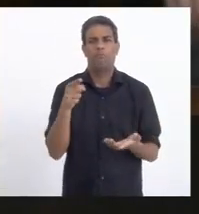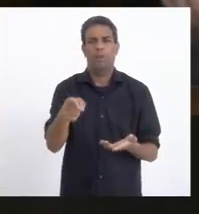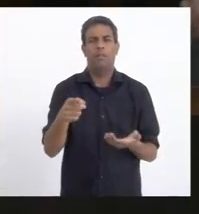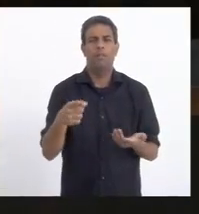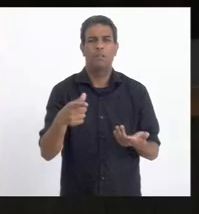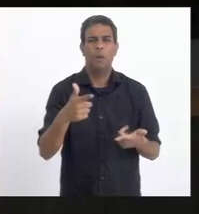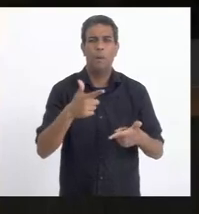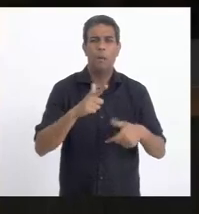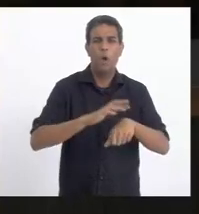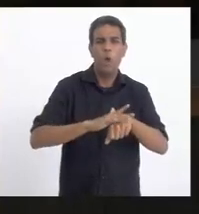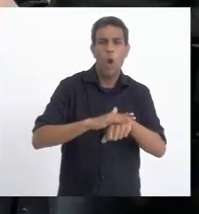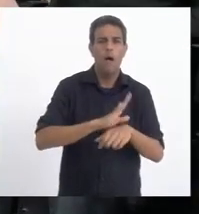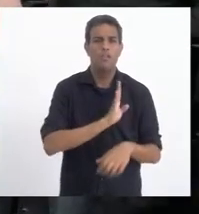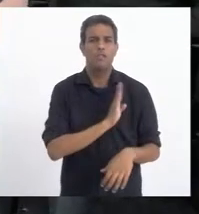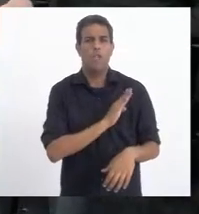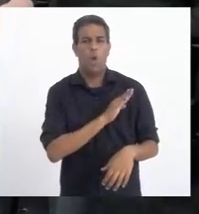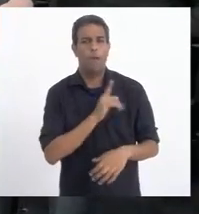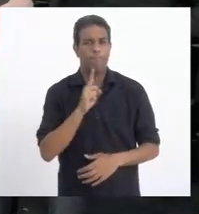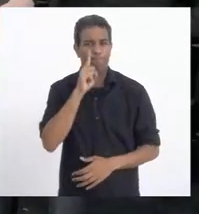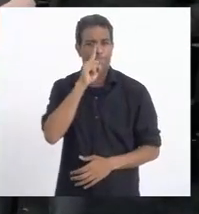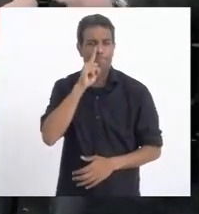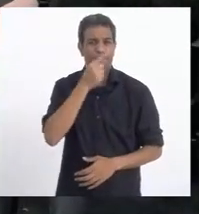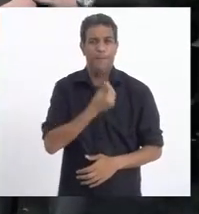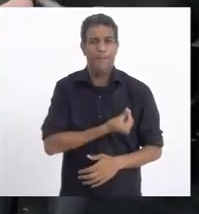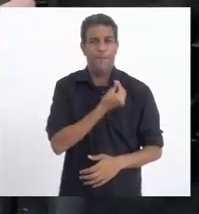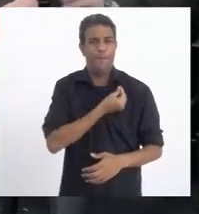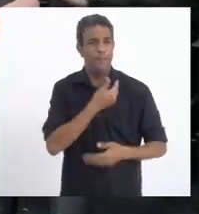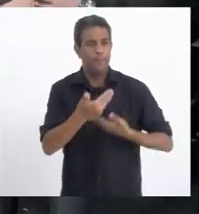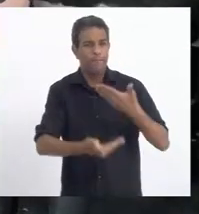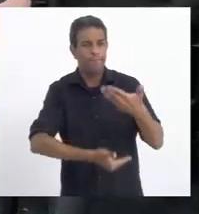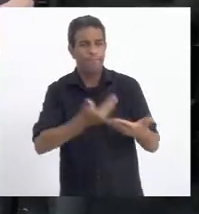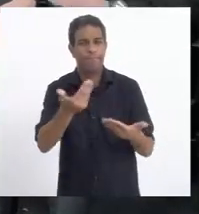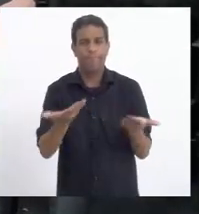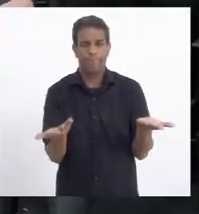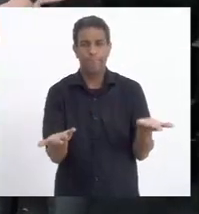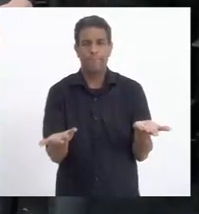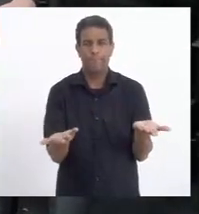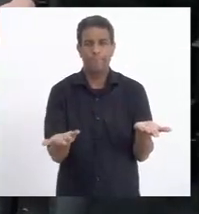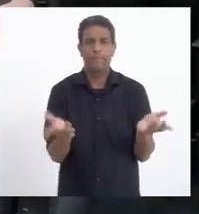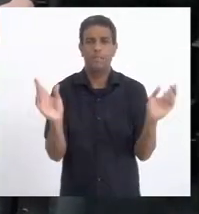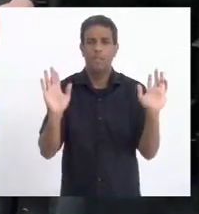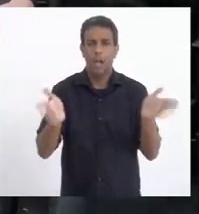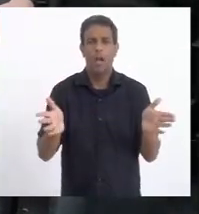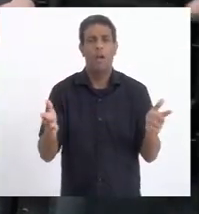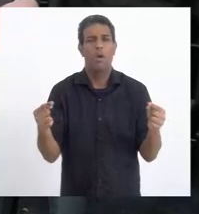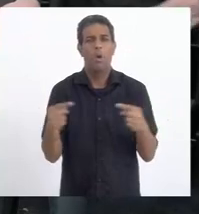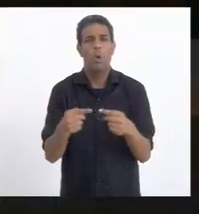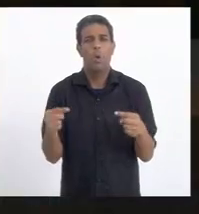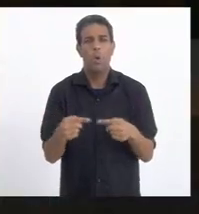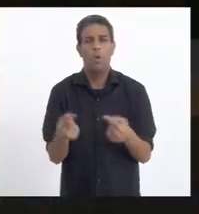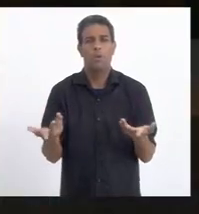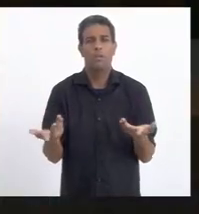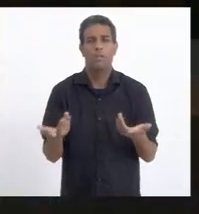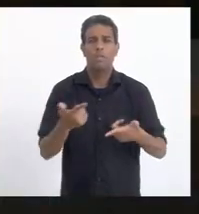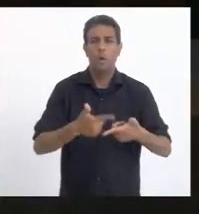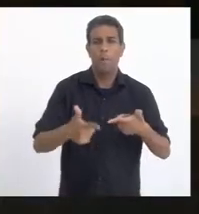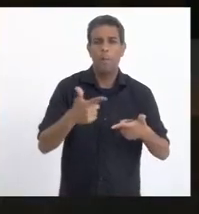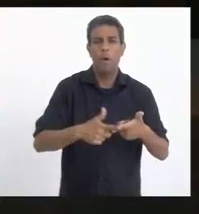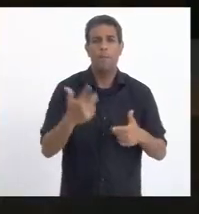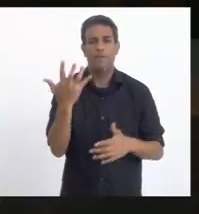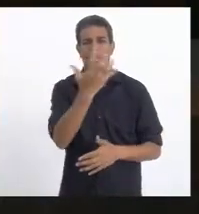Aqui também está em risco de vida permanente né que pode também uma cardiopatia